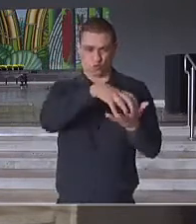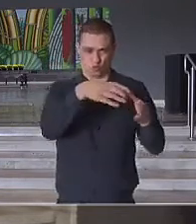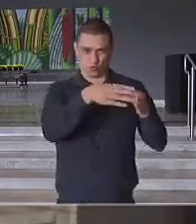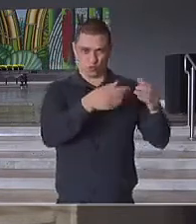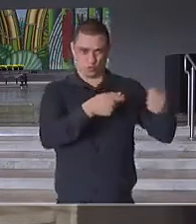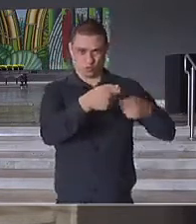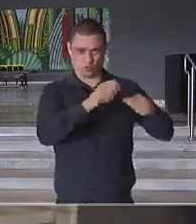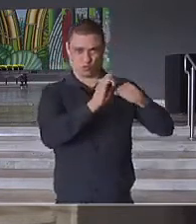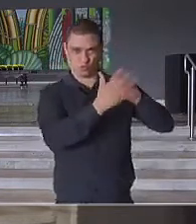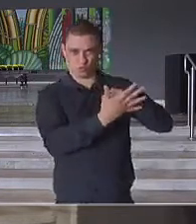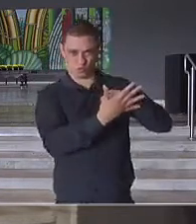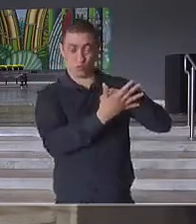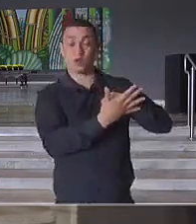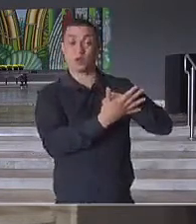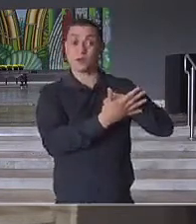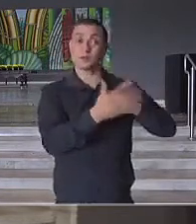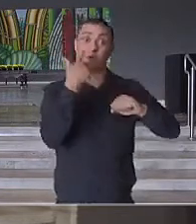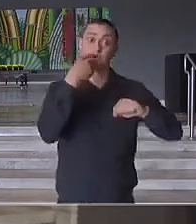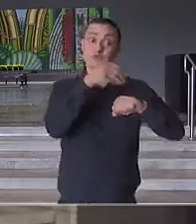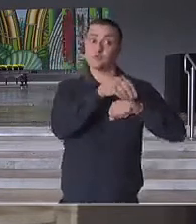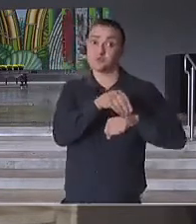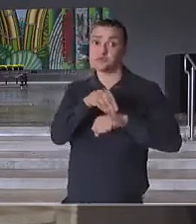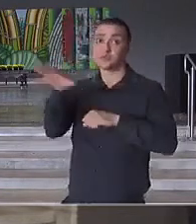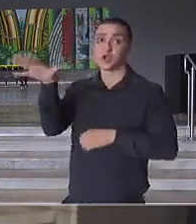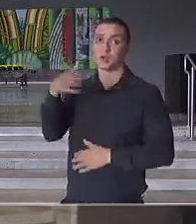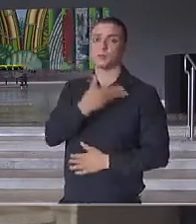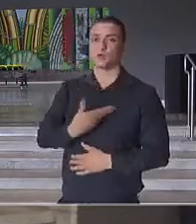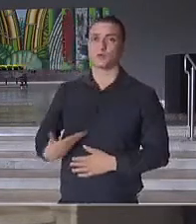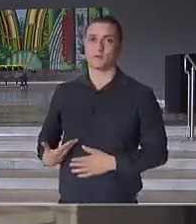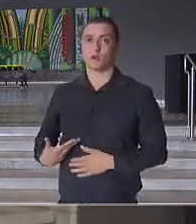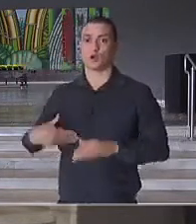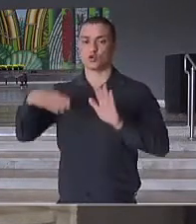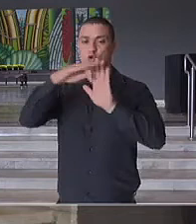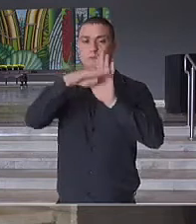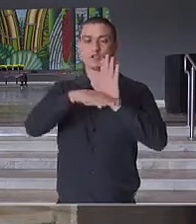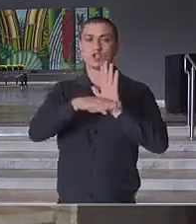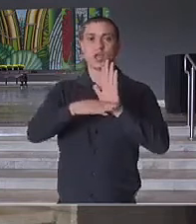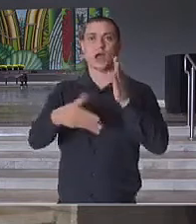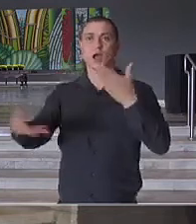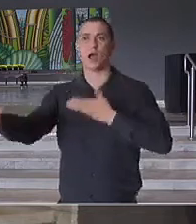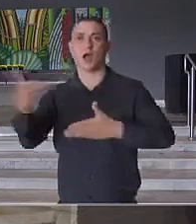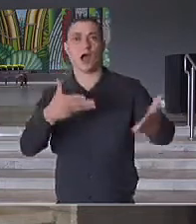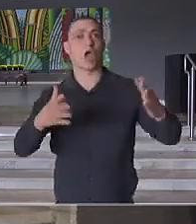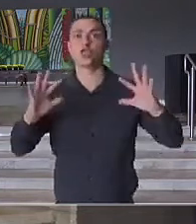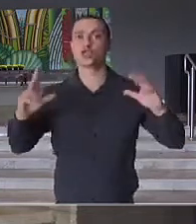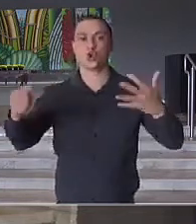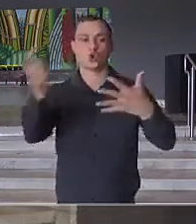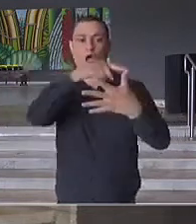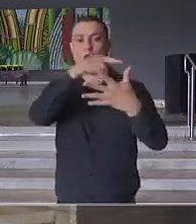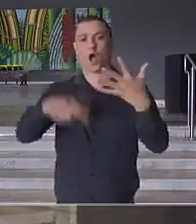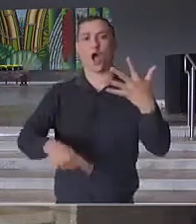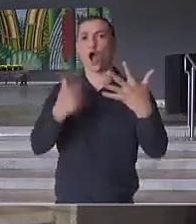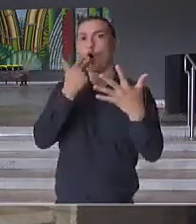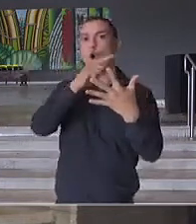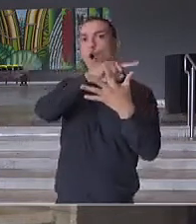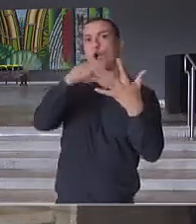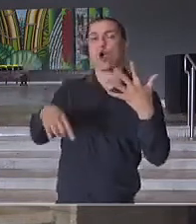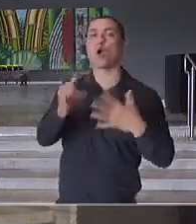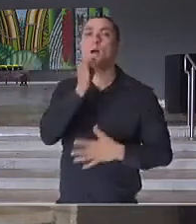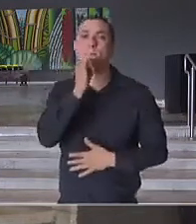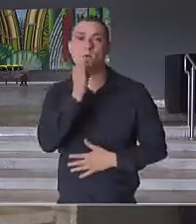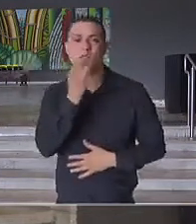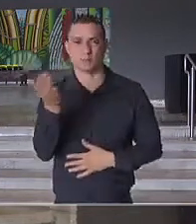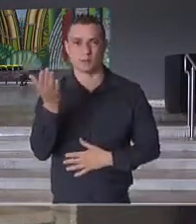contingência sugira medidas que são horizontais a todas as fases, como, por exemplo, essas que estão